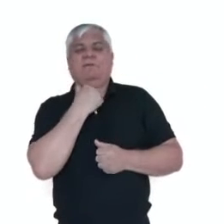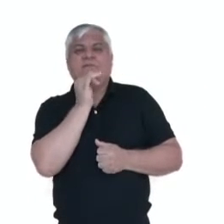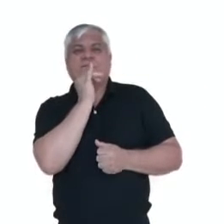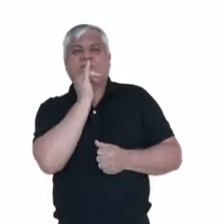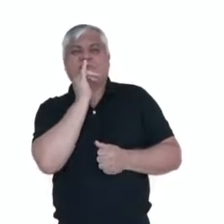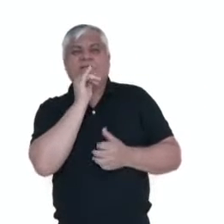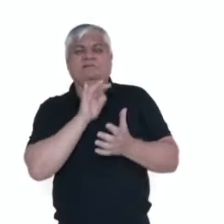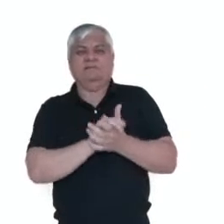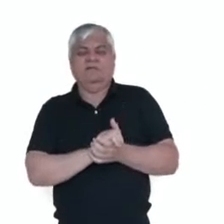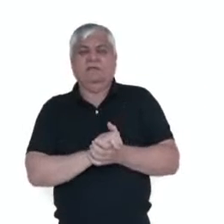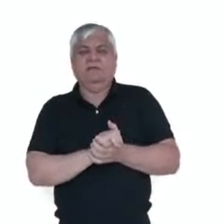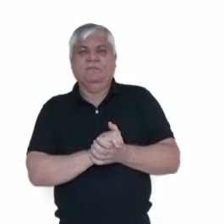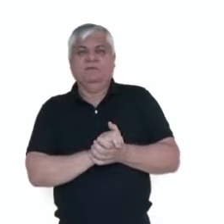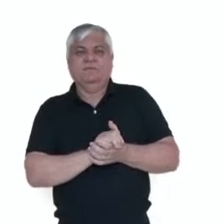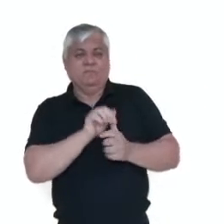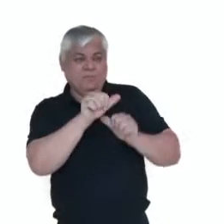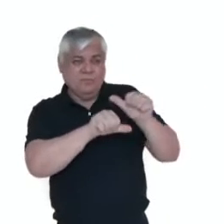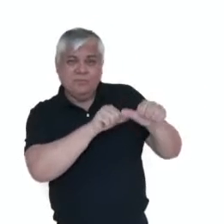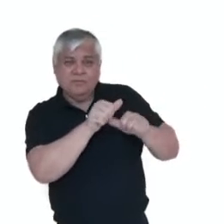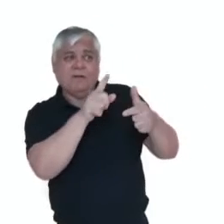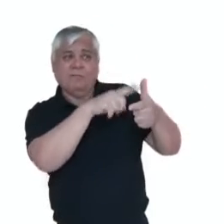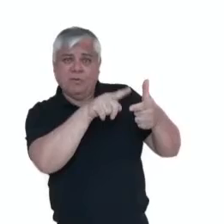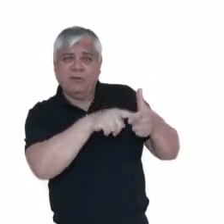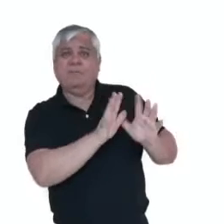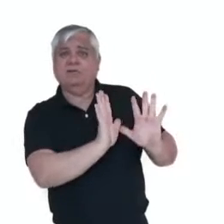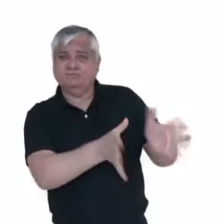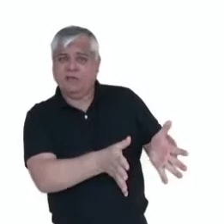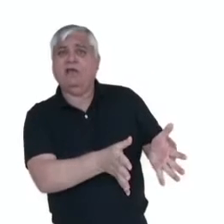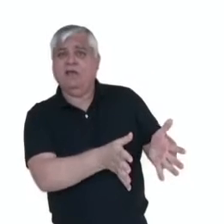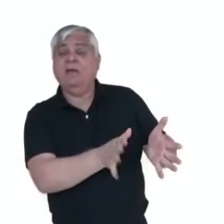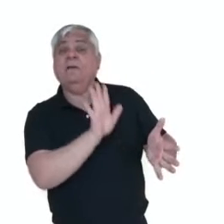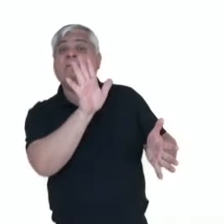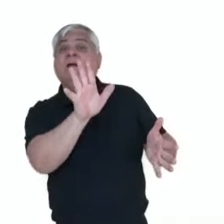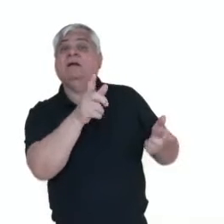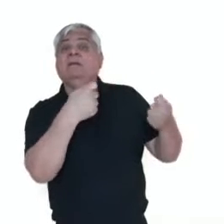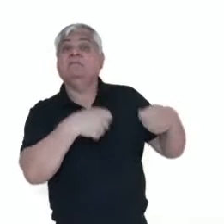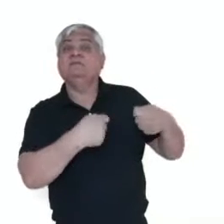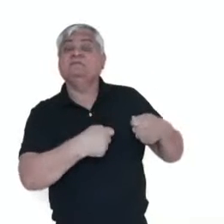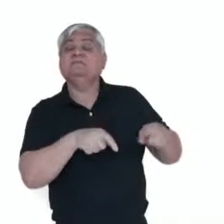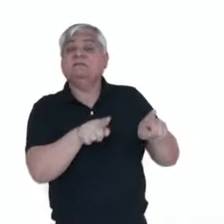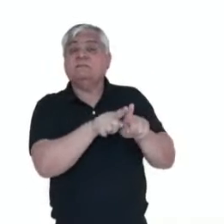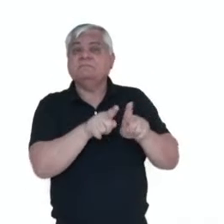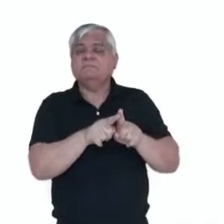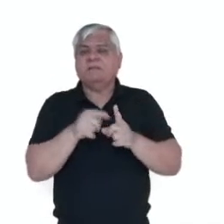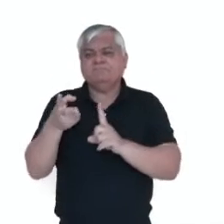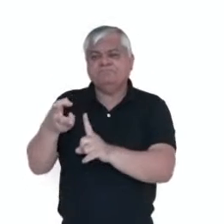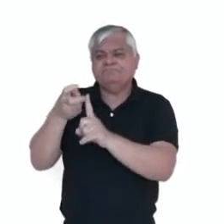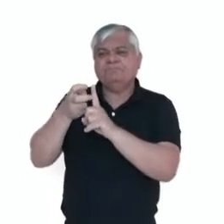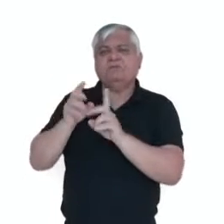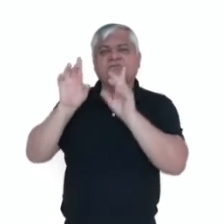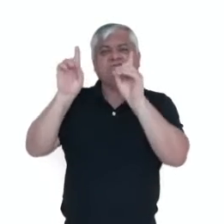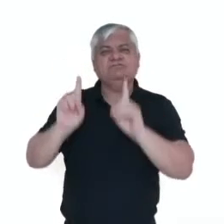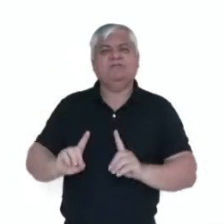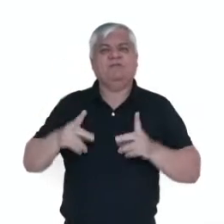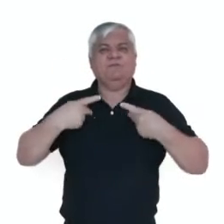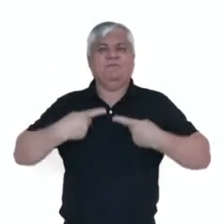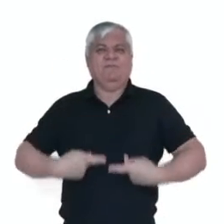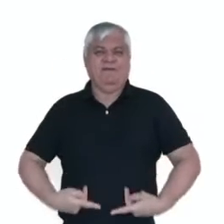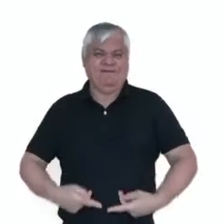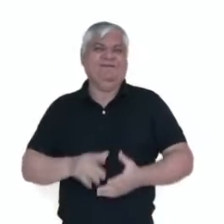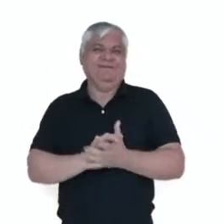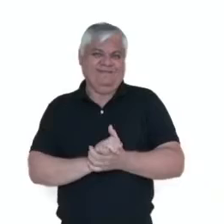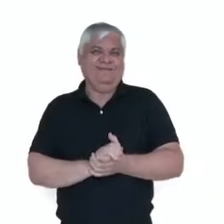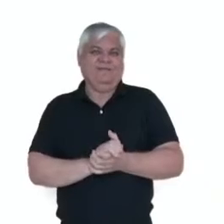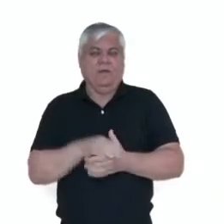as questões ambientais, sem abordar os direitos humanos, bem como os direitos humanos não podem